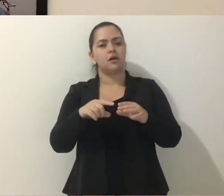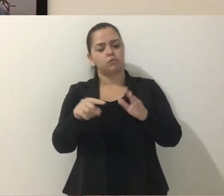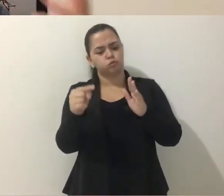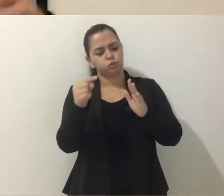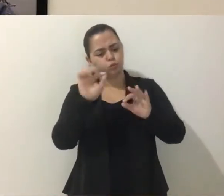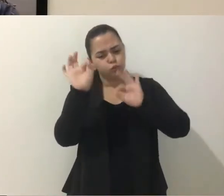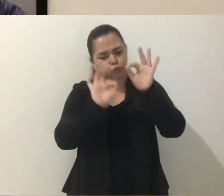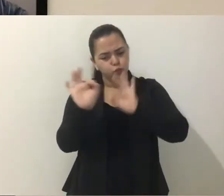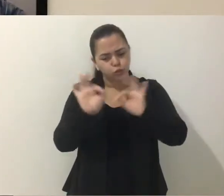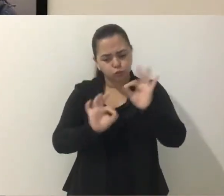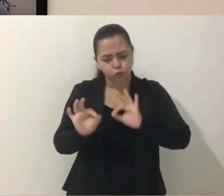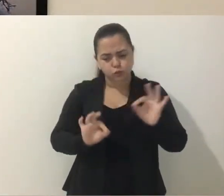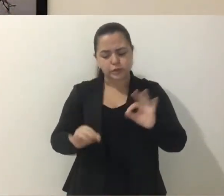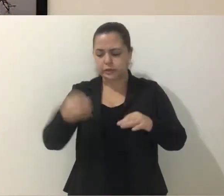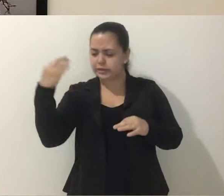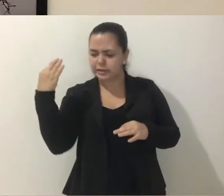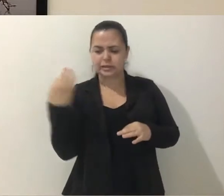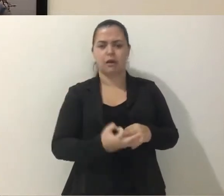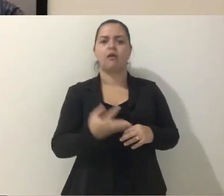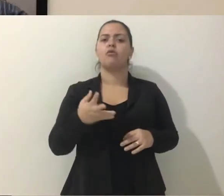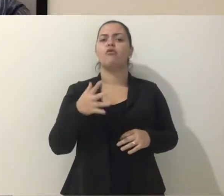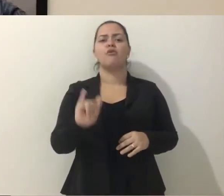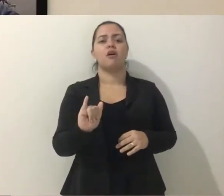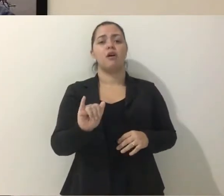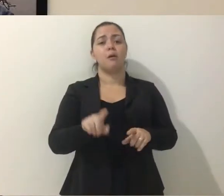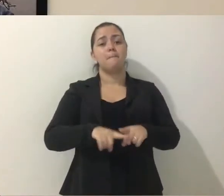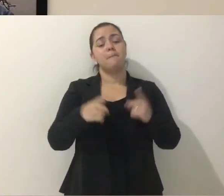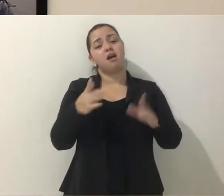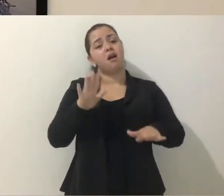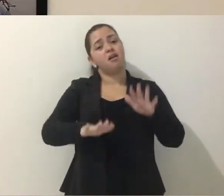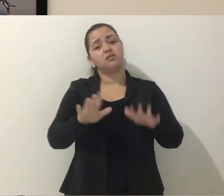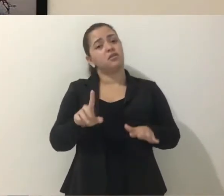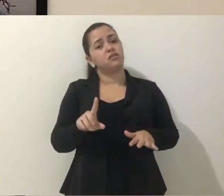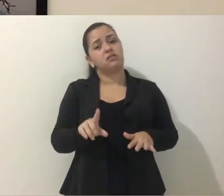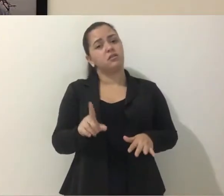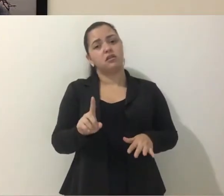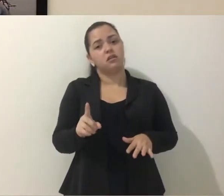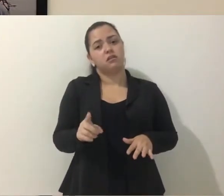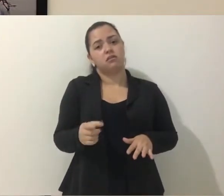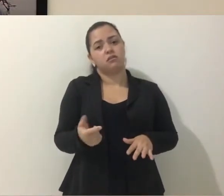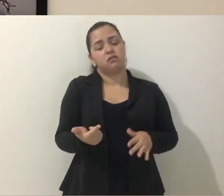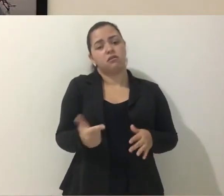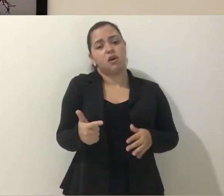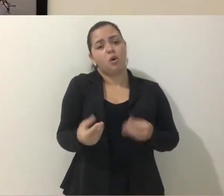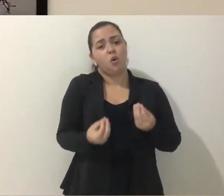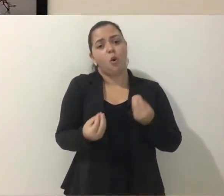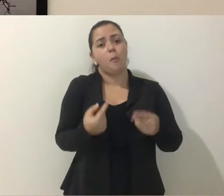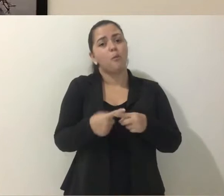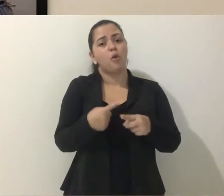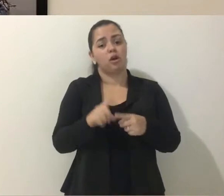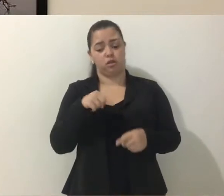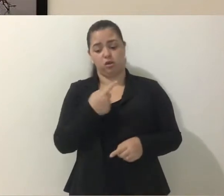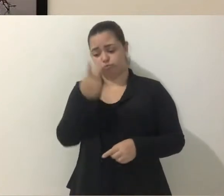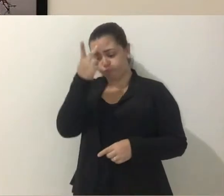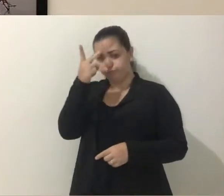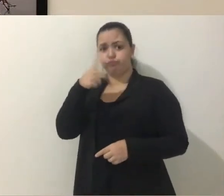criou. Só não dá certo porque muitas vezes nós queremos viver nesse projeto do nosso jeito, a nossa maneira, mas quando nós vivemos